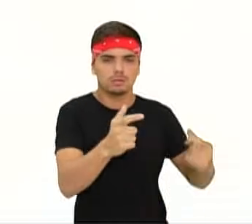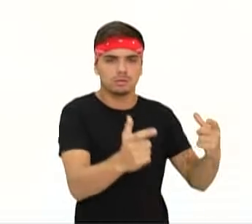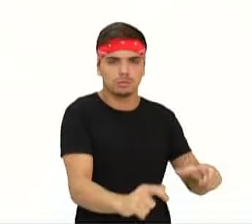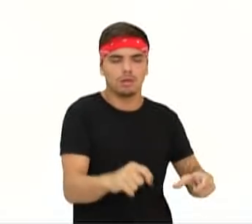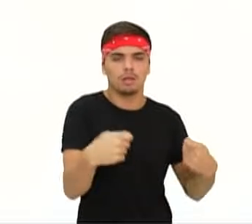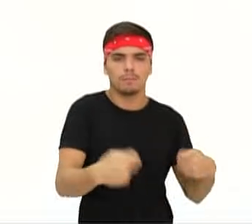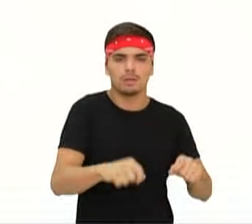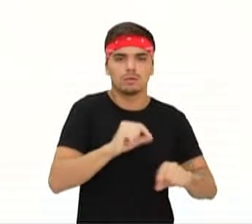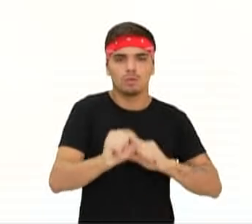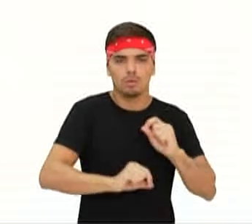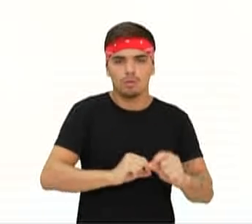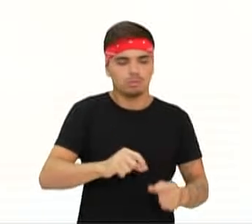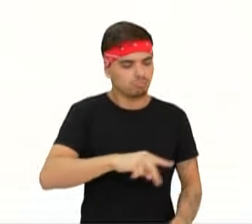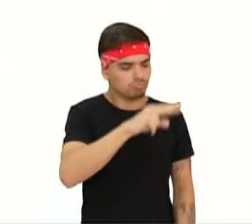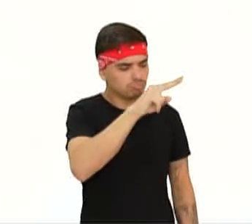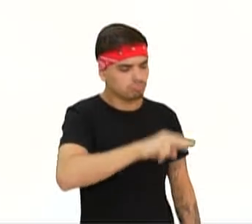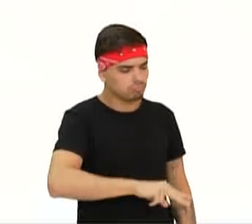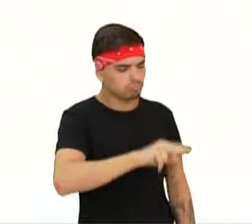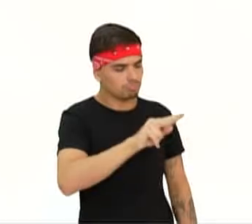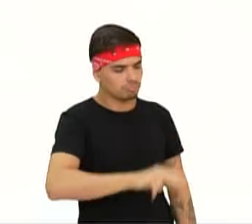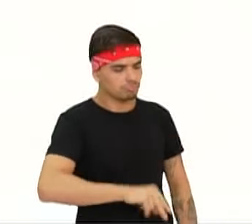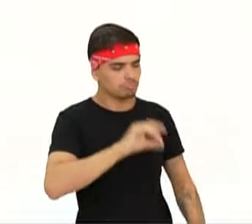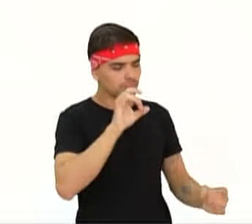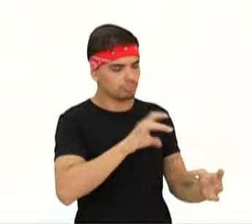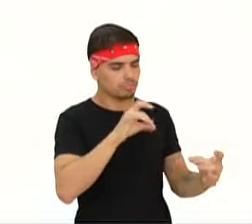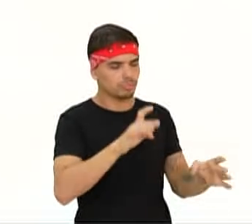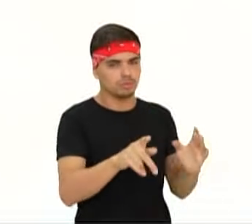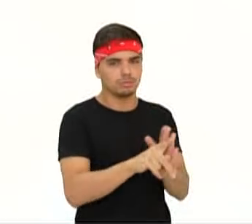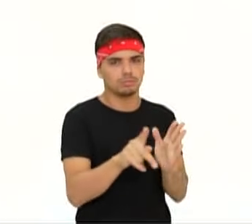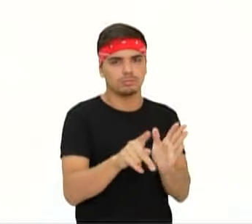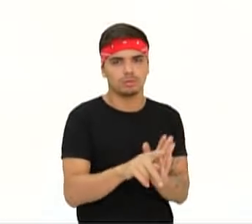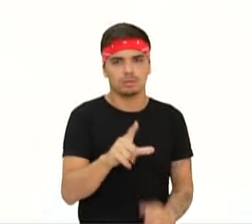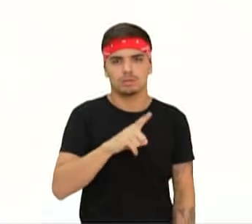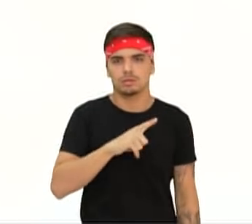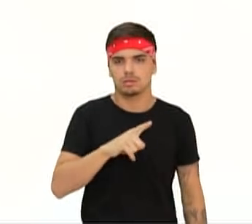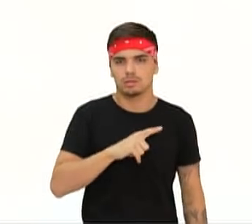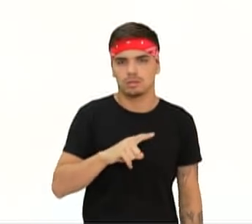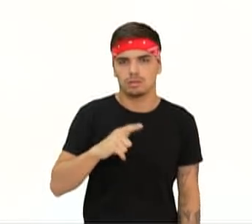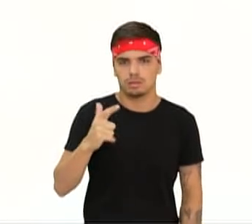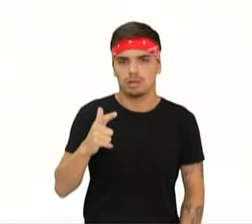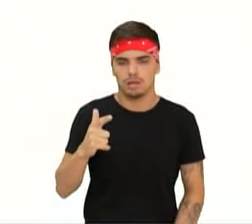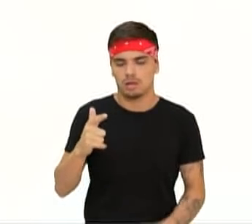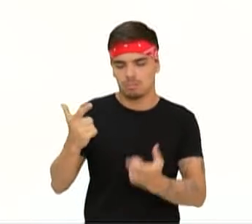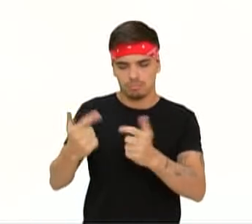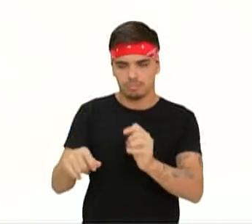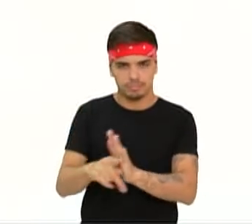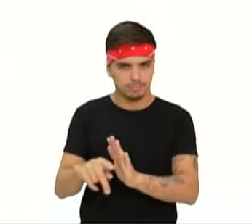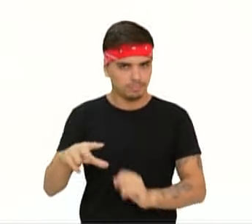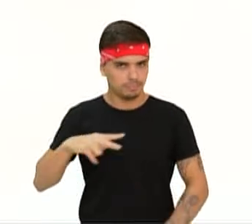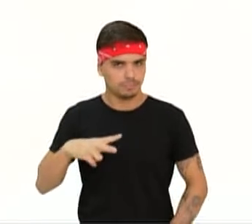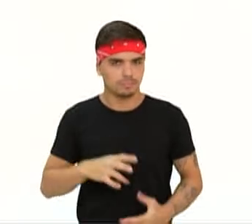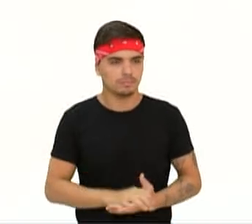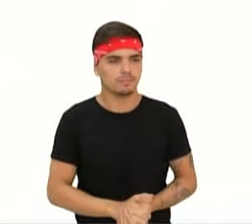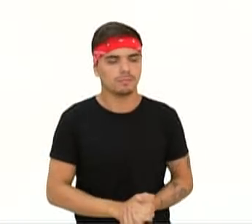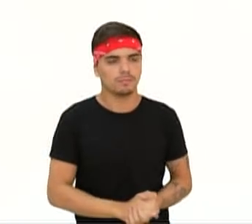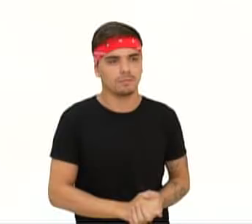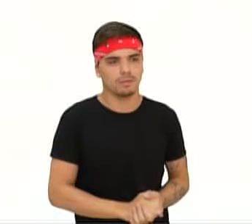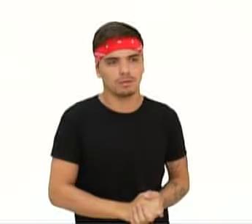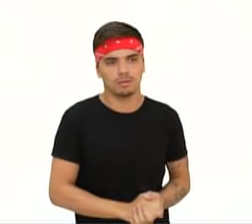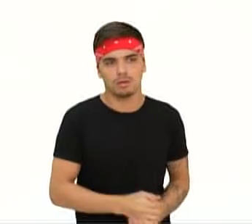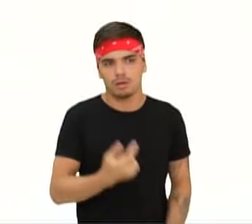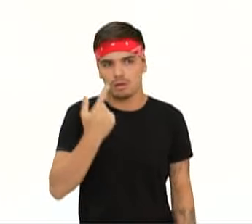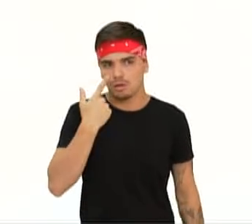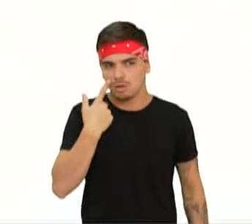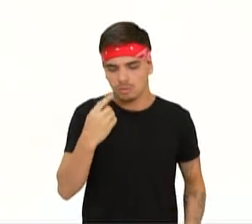de uma análise específica daquele solo que tem ali na sua propriedade. Então, os solos mais